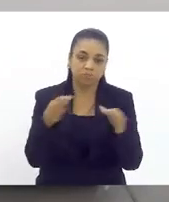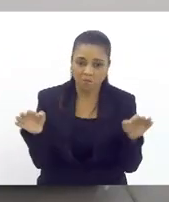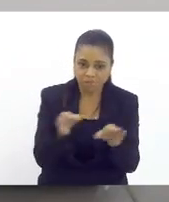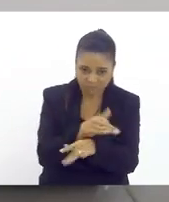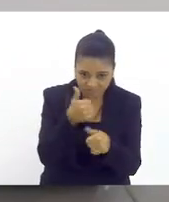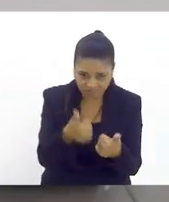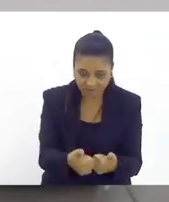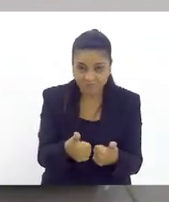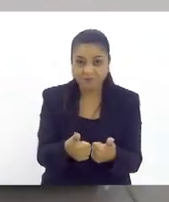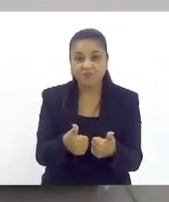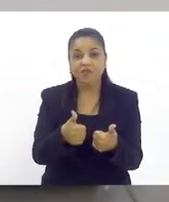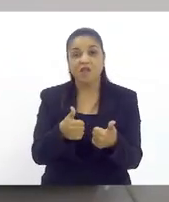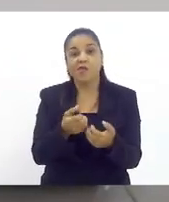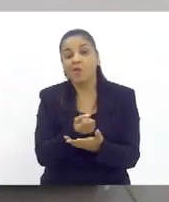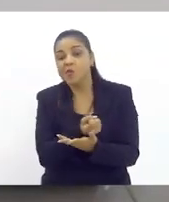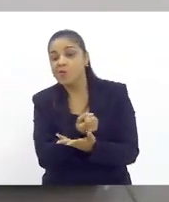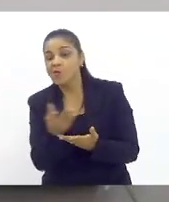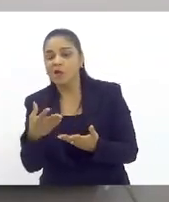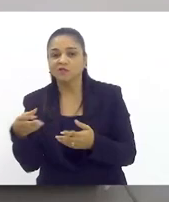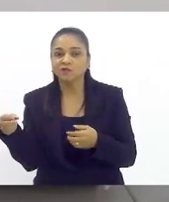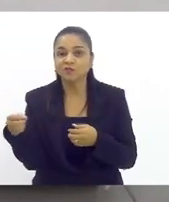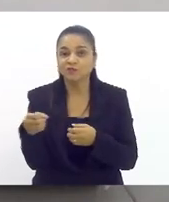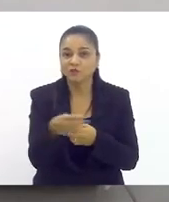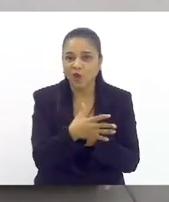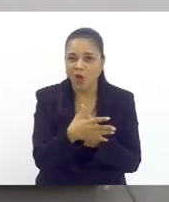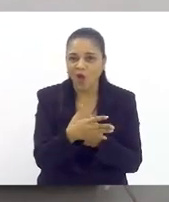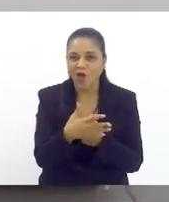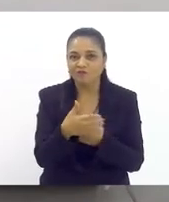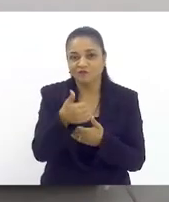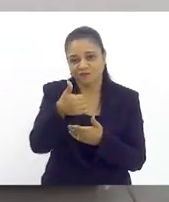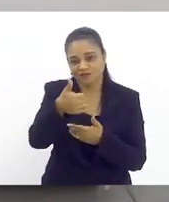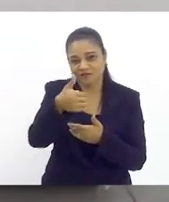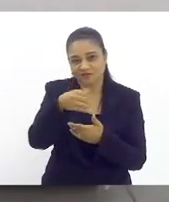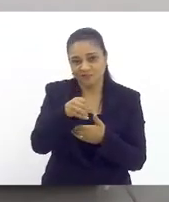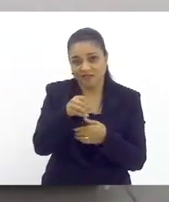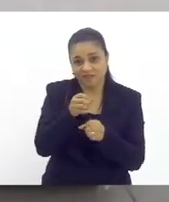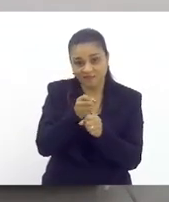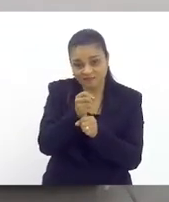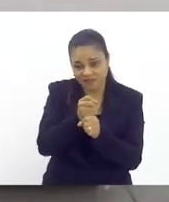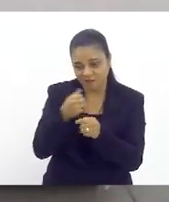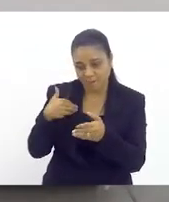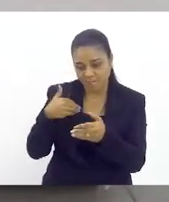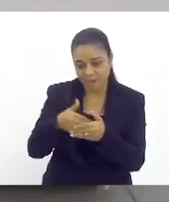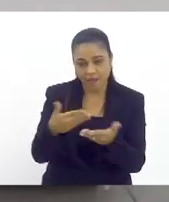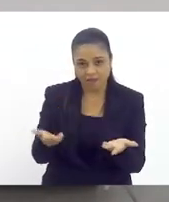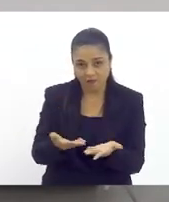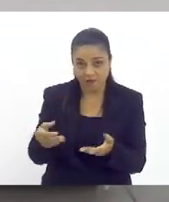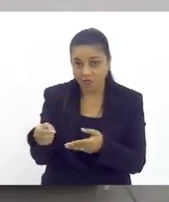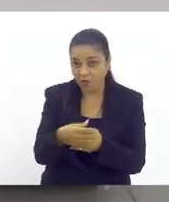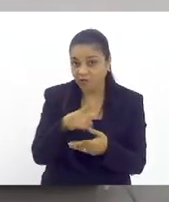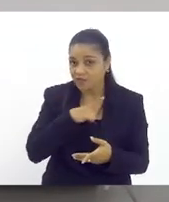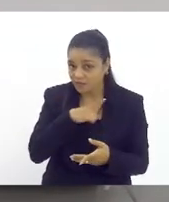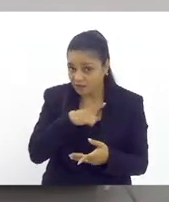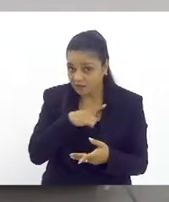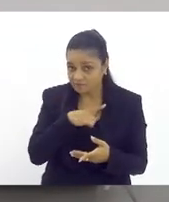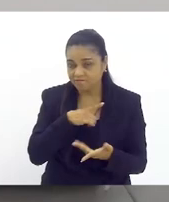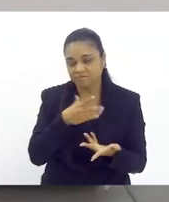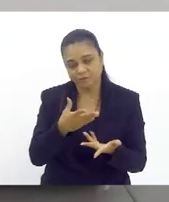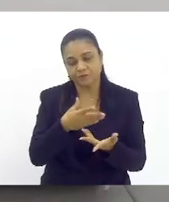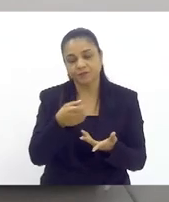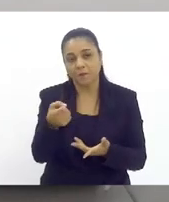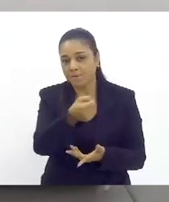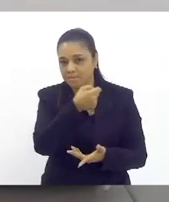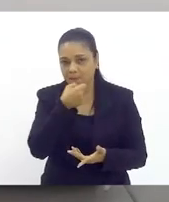é quantos novos foram produzidos nos últimos 10 anos muito bem dito isso passe imediatamente